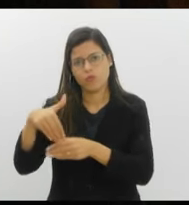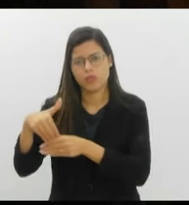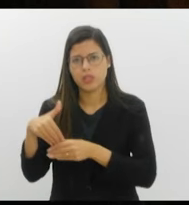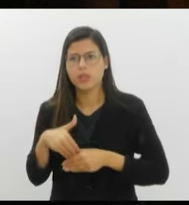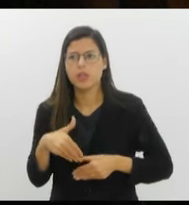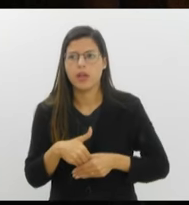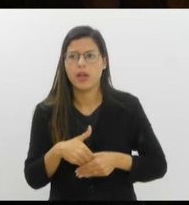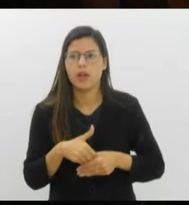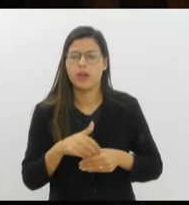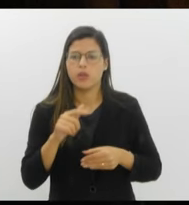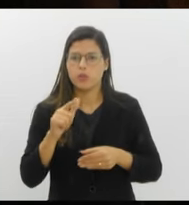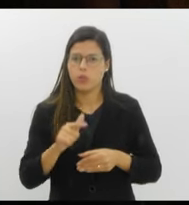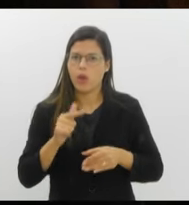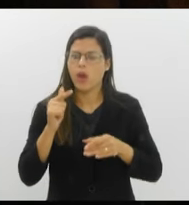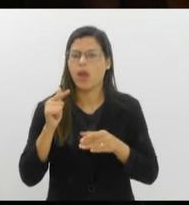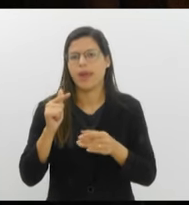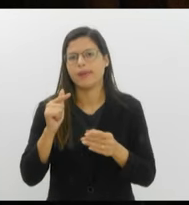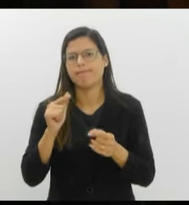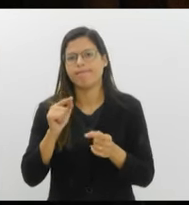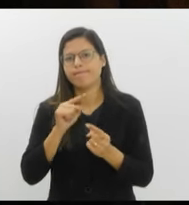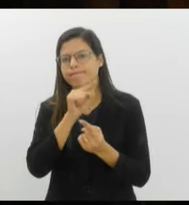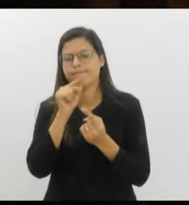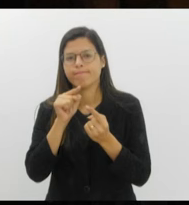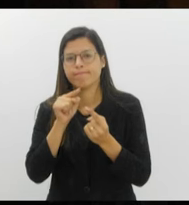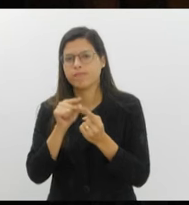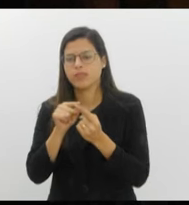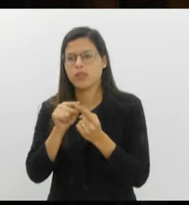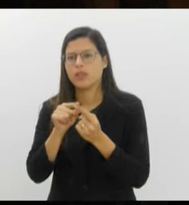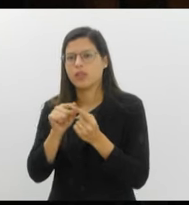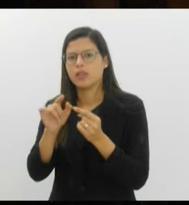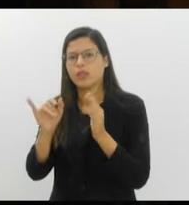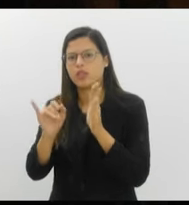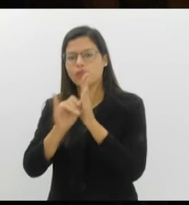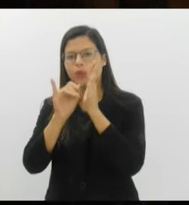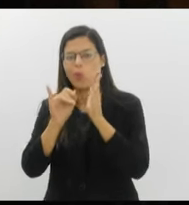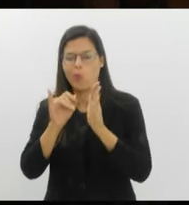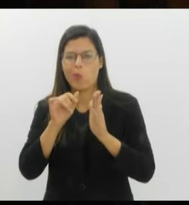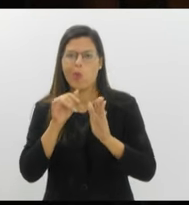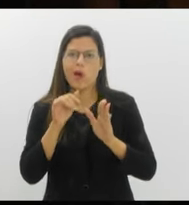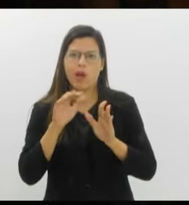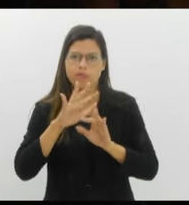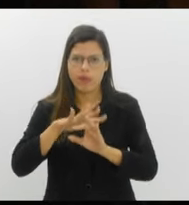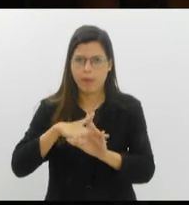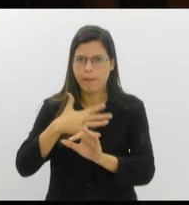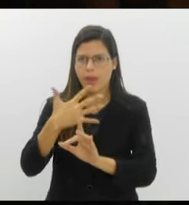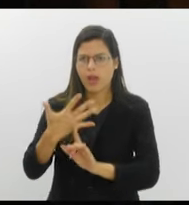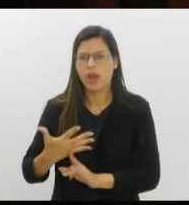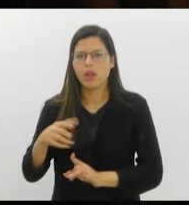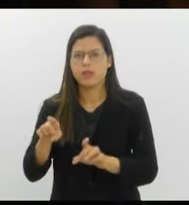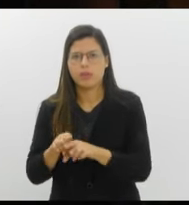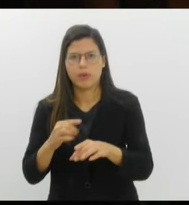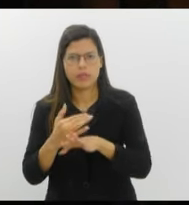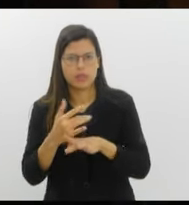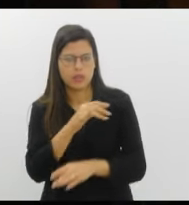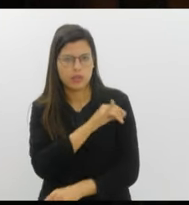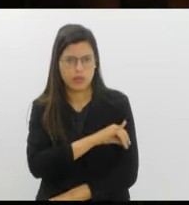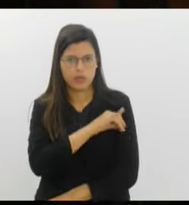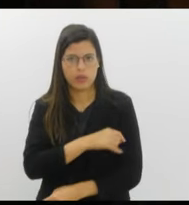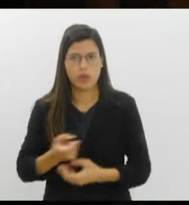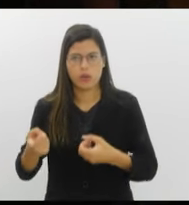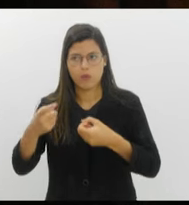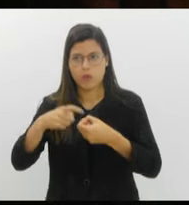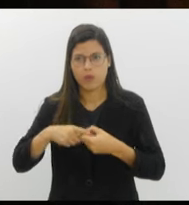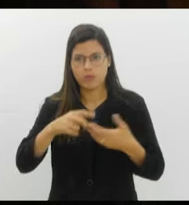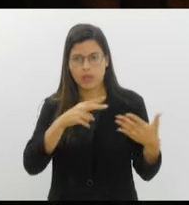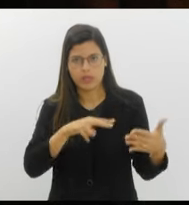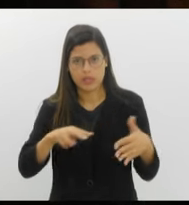identificado com a cidade do Rio, é um mandato identificado com a causa do meio ambiente, e voltar a essa casa justamente na Semana